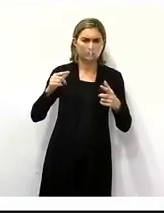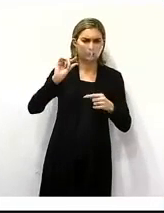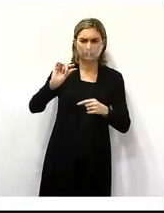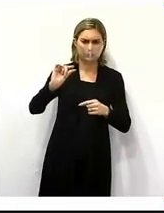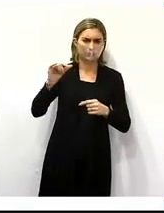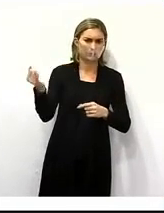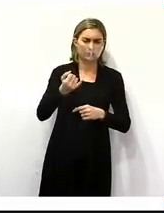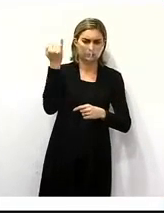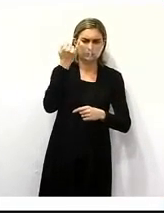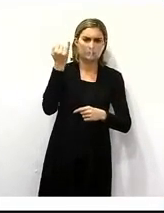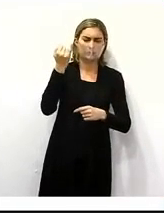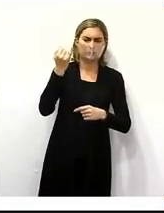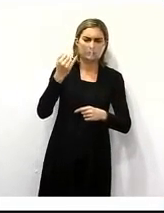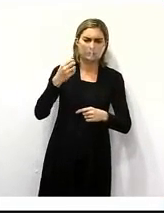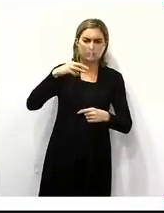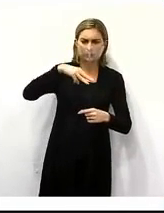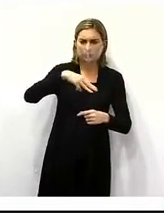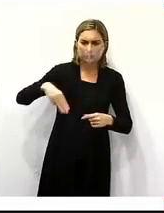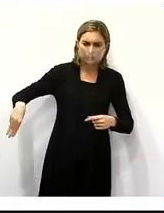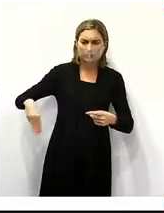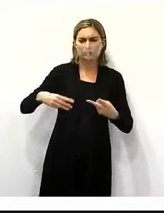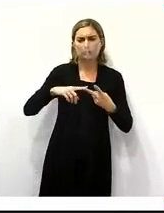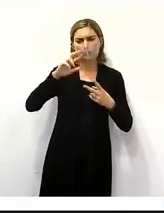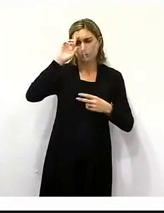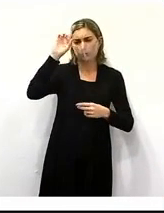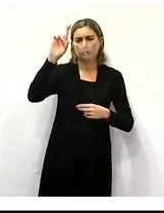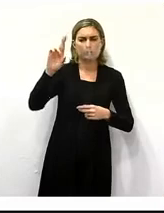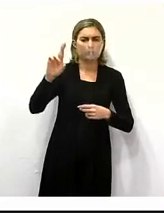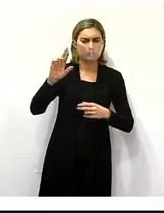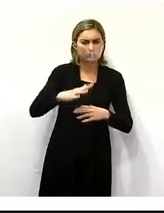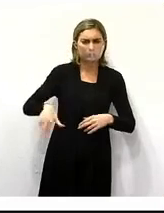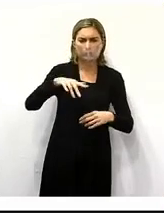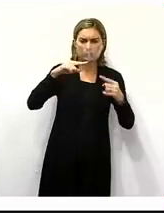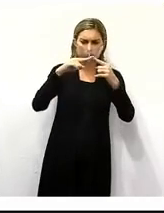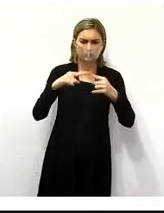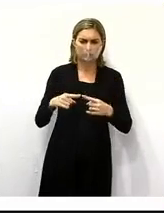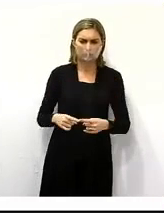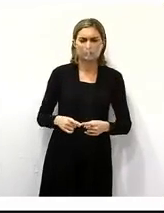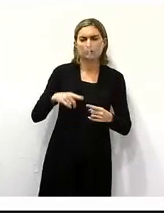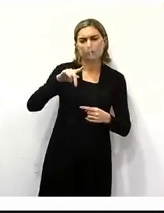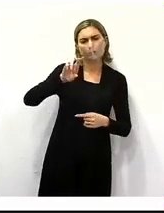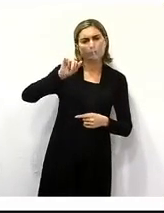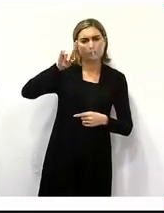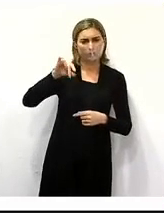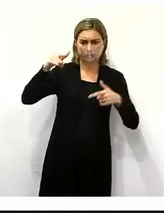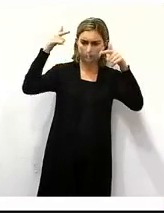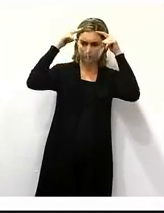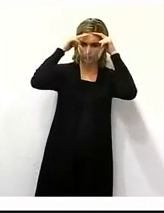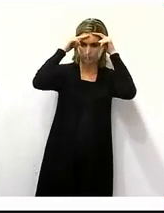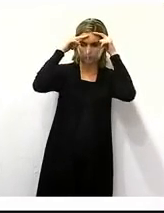importância. Os ministros serão bons ou maus de acordo com a prudência que o